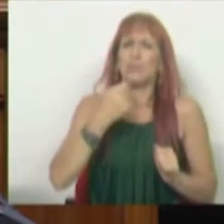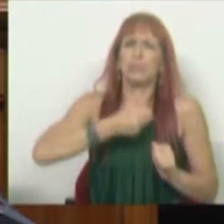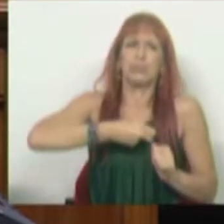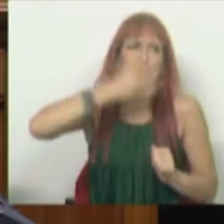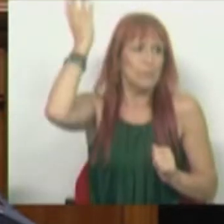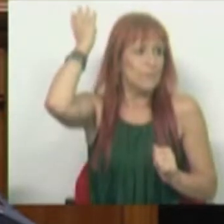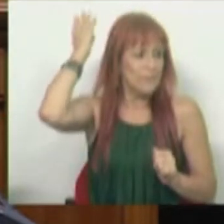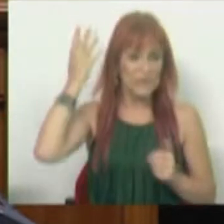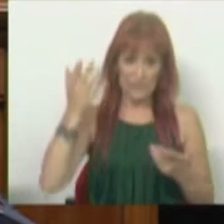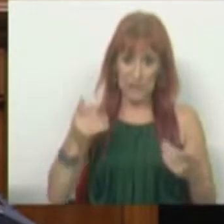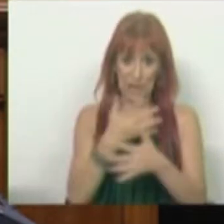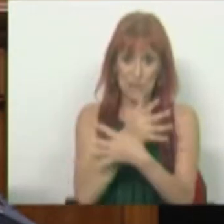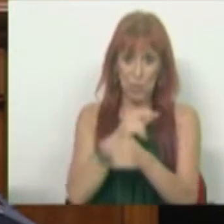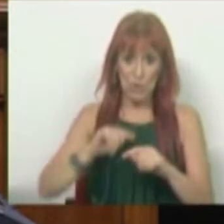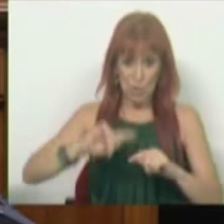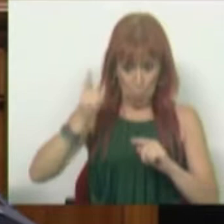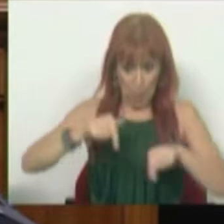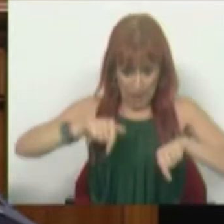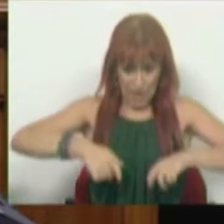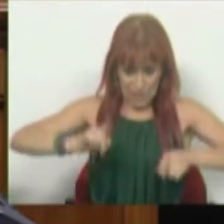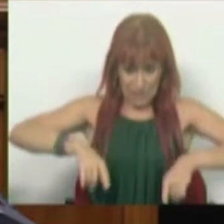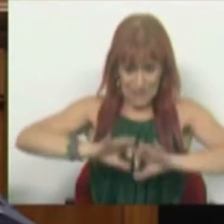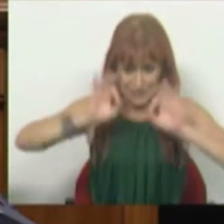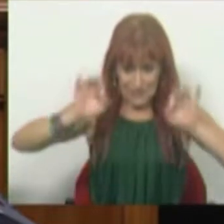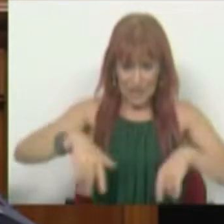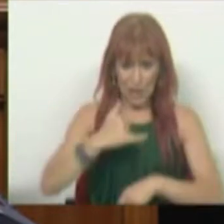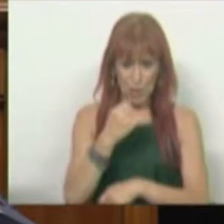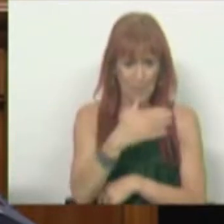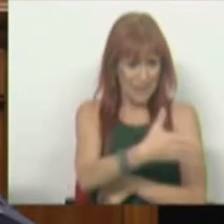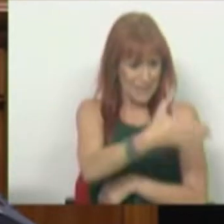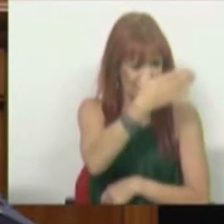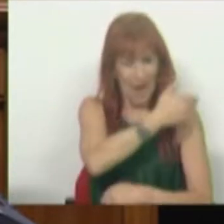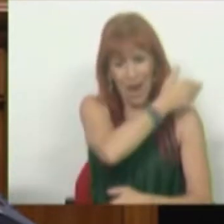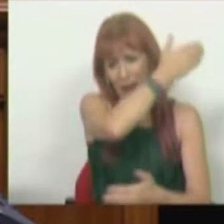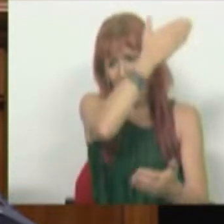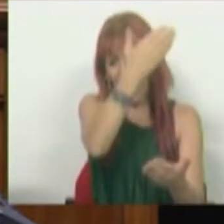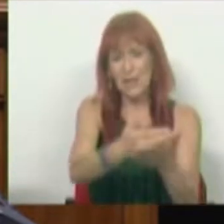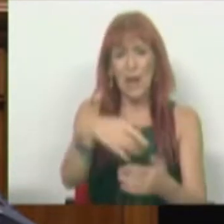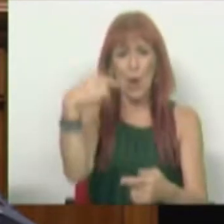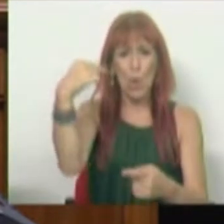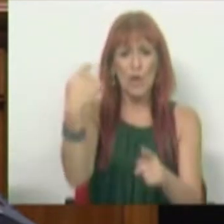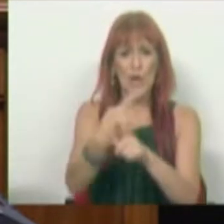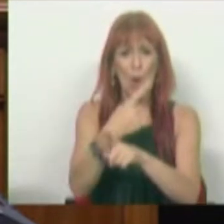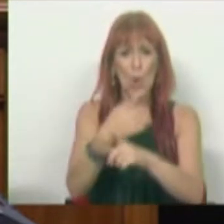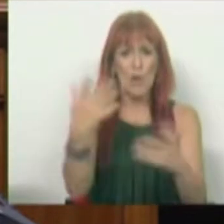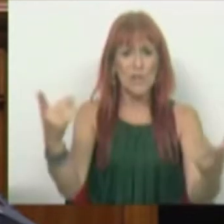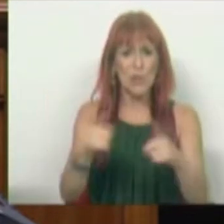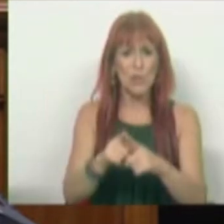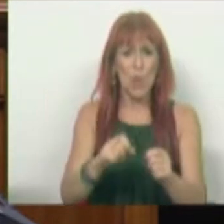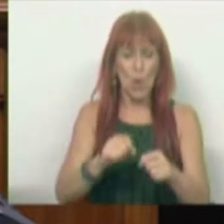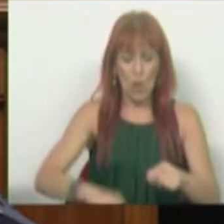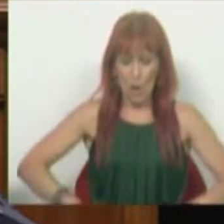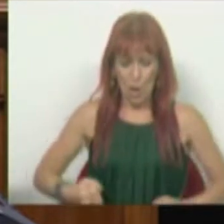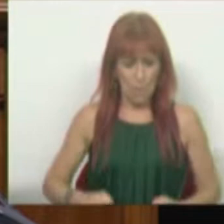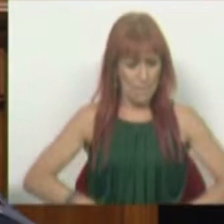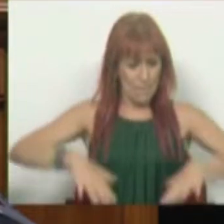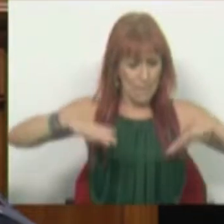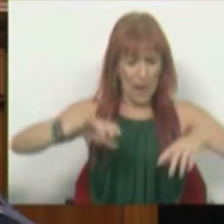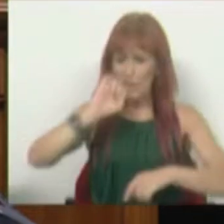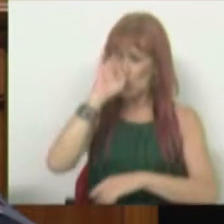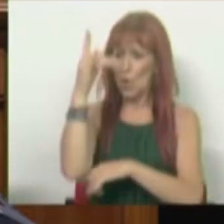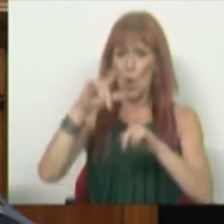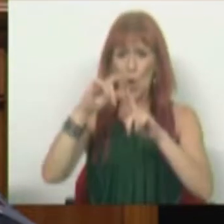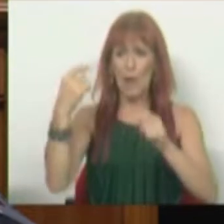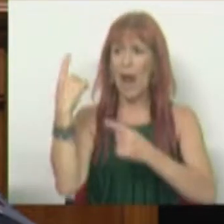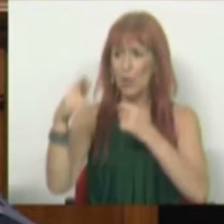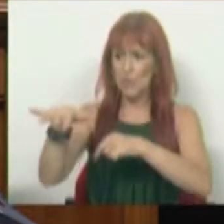sítios, nestes incêndios deste ano também, que afinal de 2017 até agora a única coisa que cresceu foi ou mato ou eucalipto. E por isso houve zonas